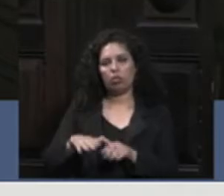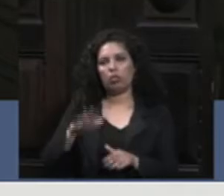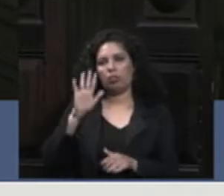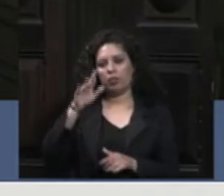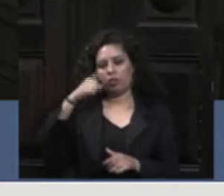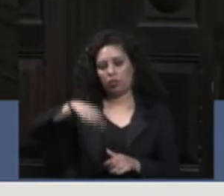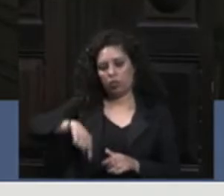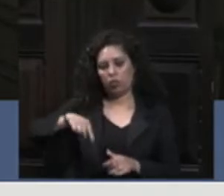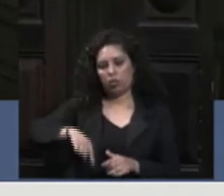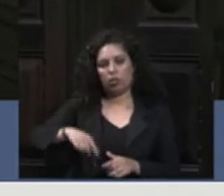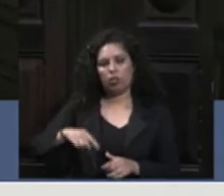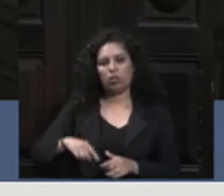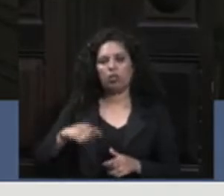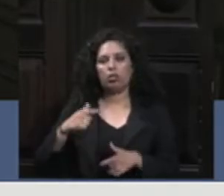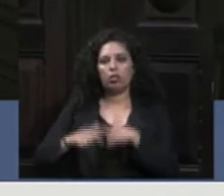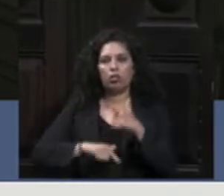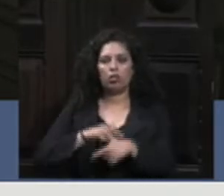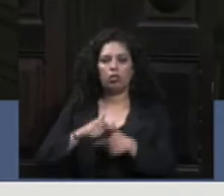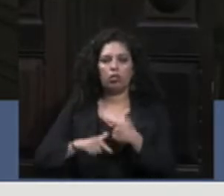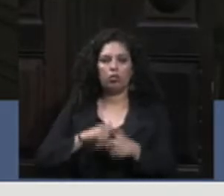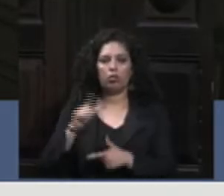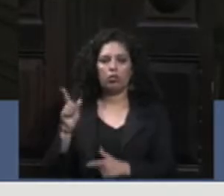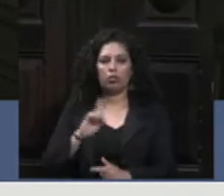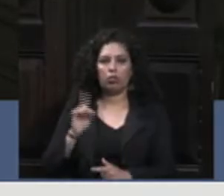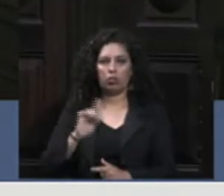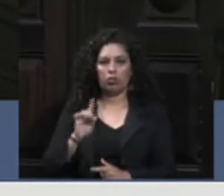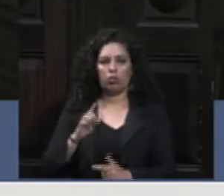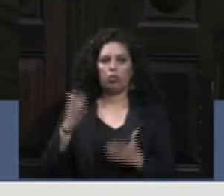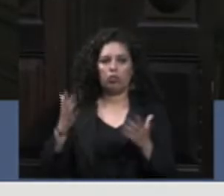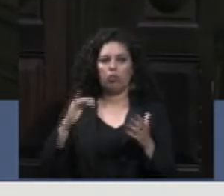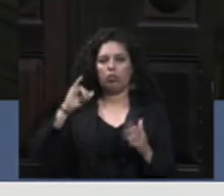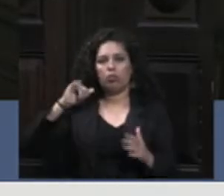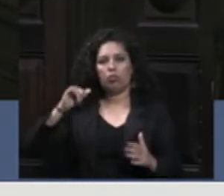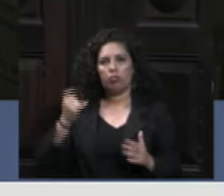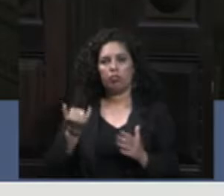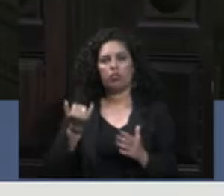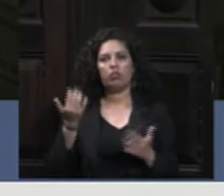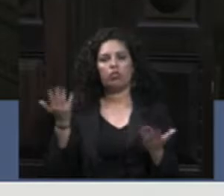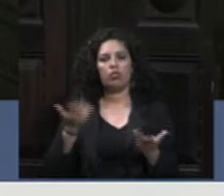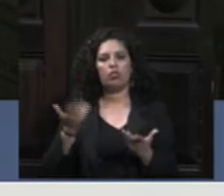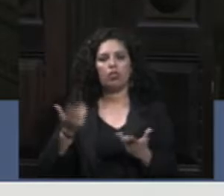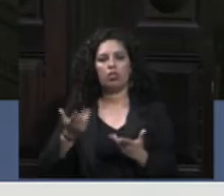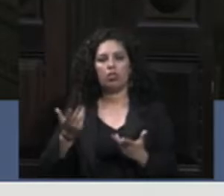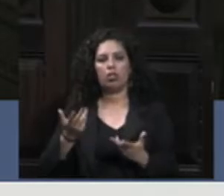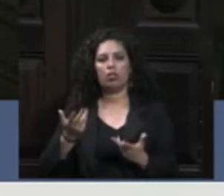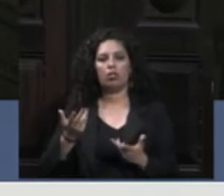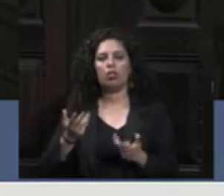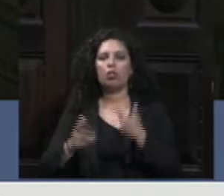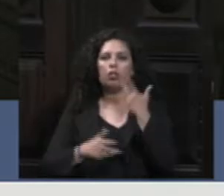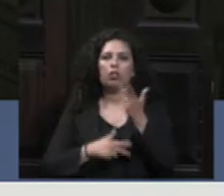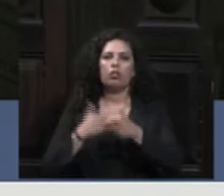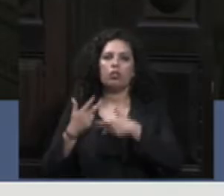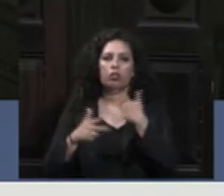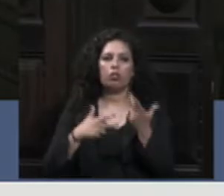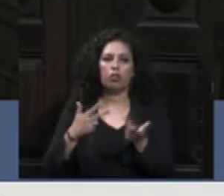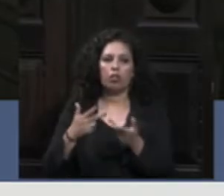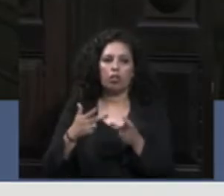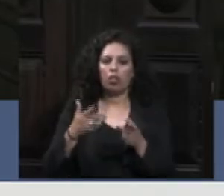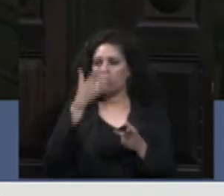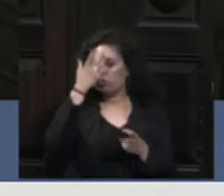aqui reunidos nesse plenário. Então eu quero aproveitar essa oportunidade para externar a toda a